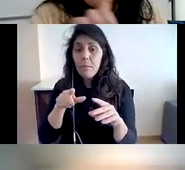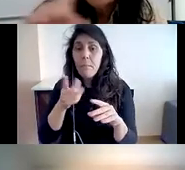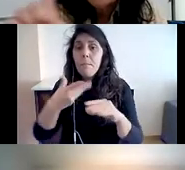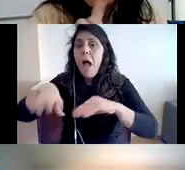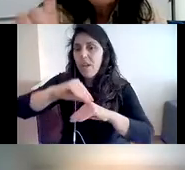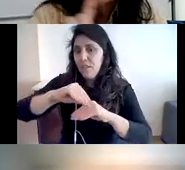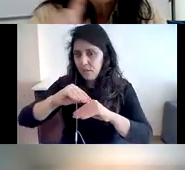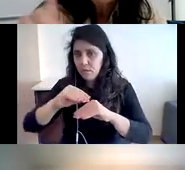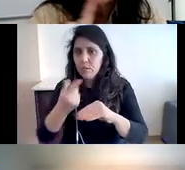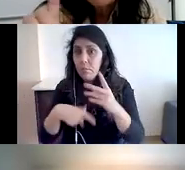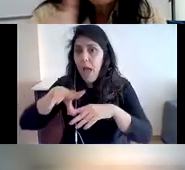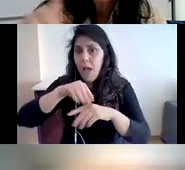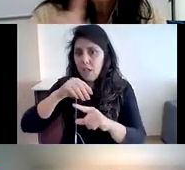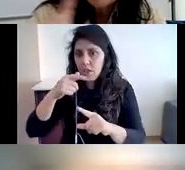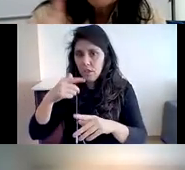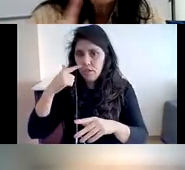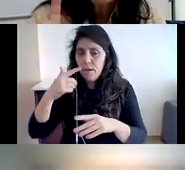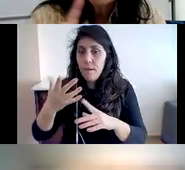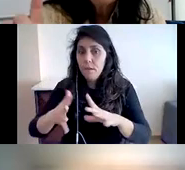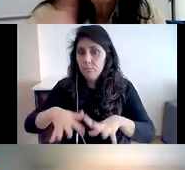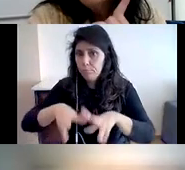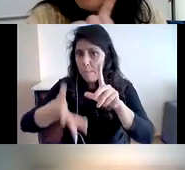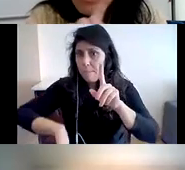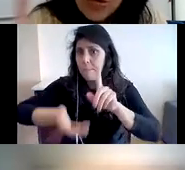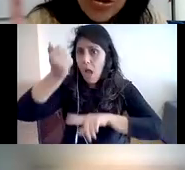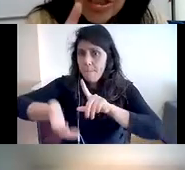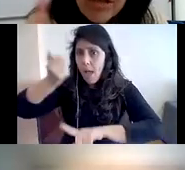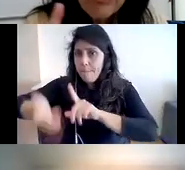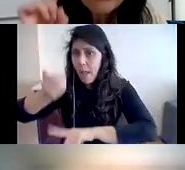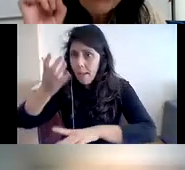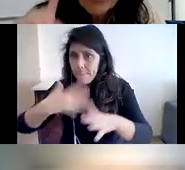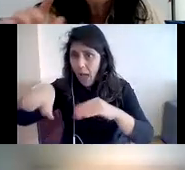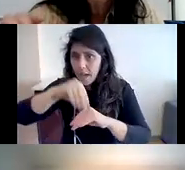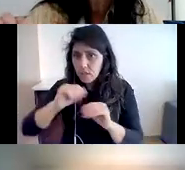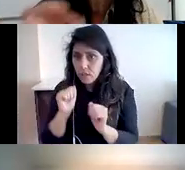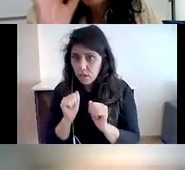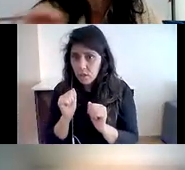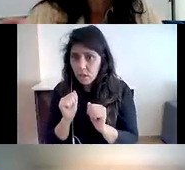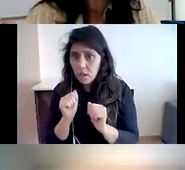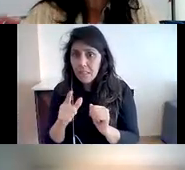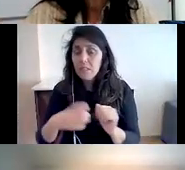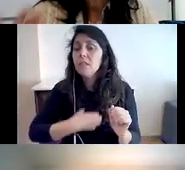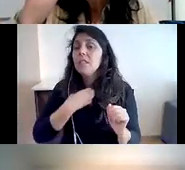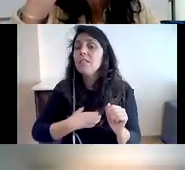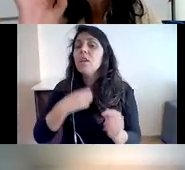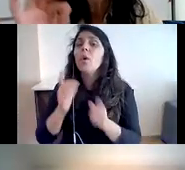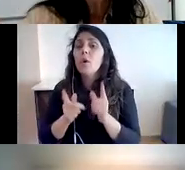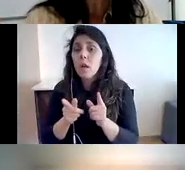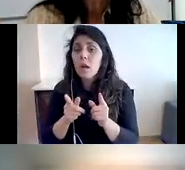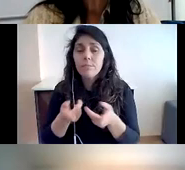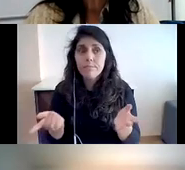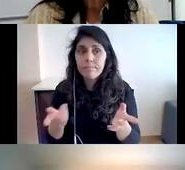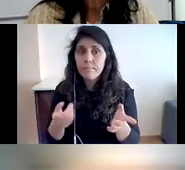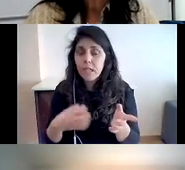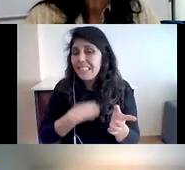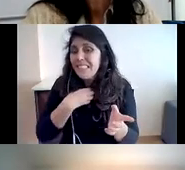E ir além da dualidade, superar a dualidade, não significa de modo nenhum, e com isto termino, não significa